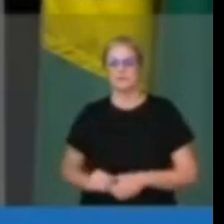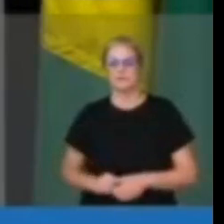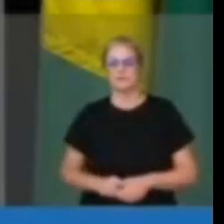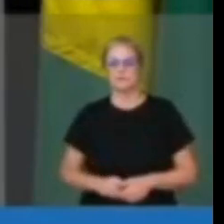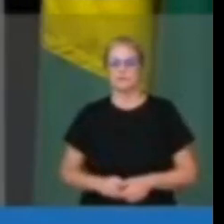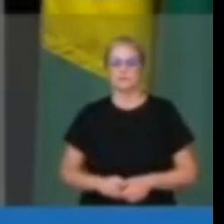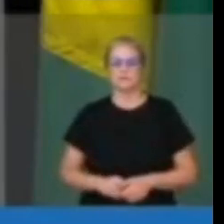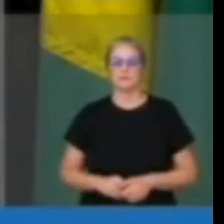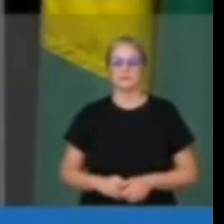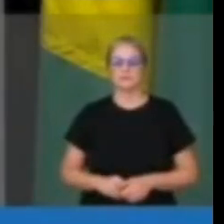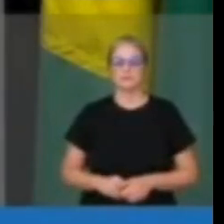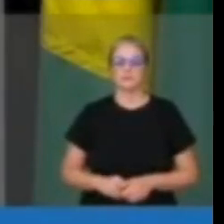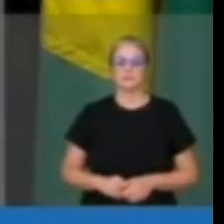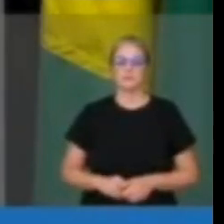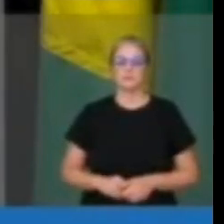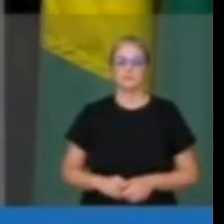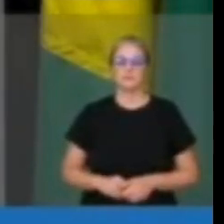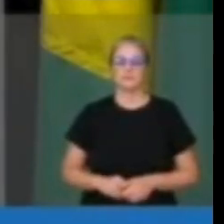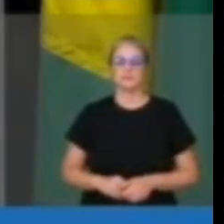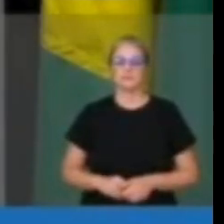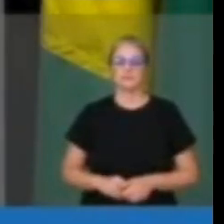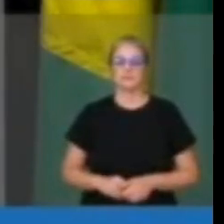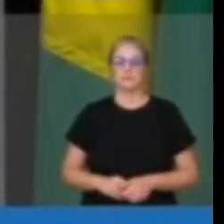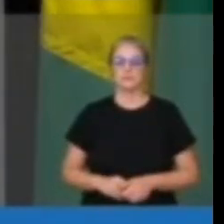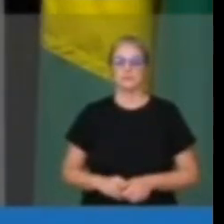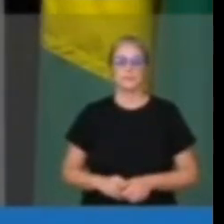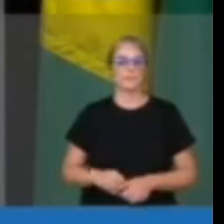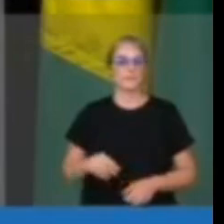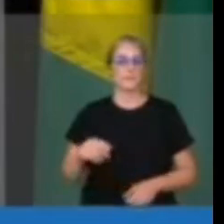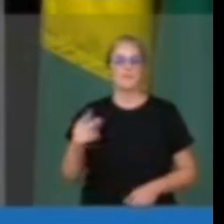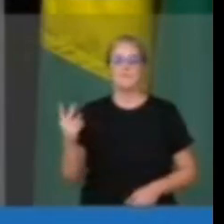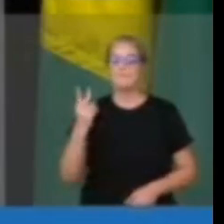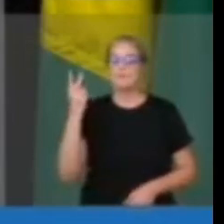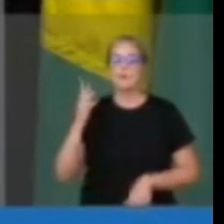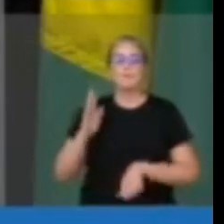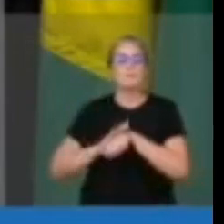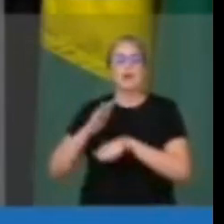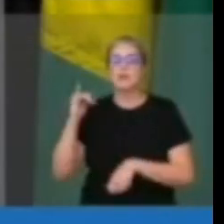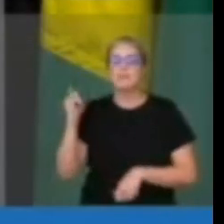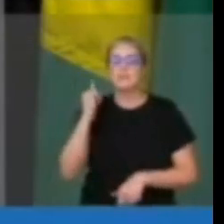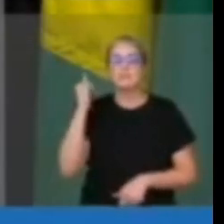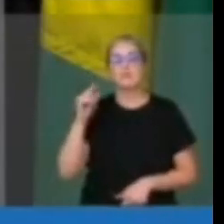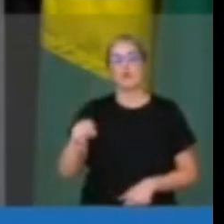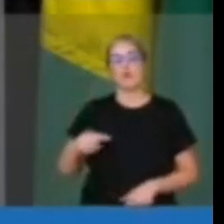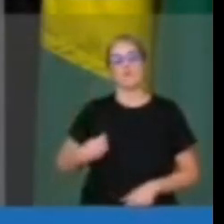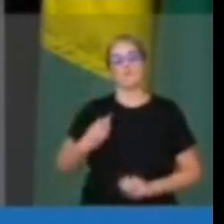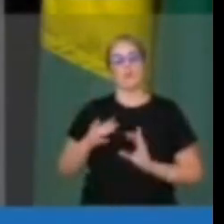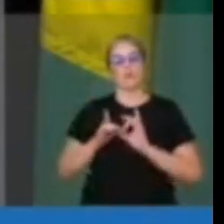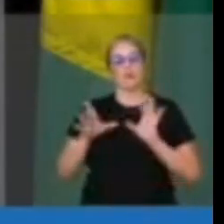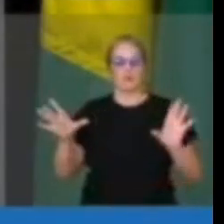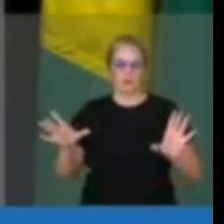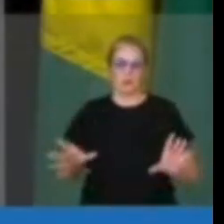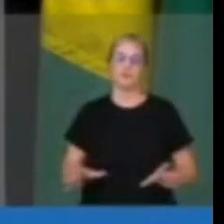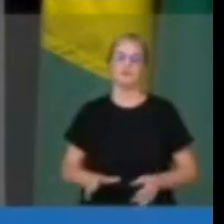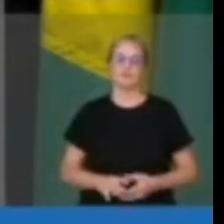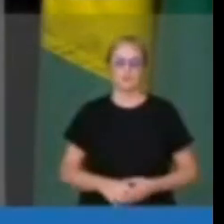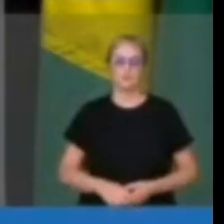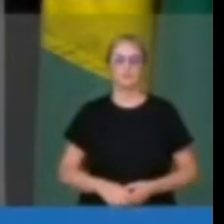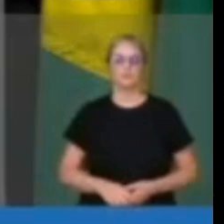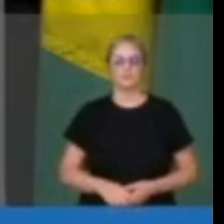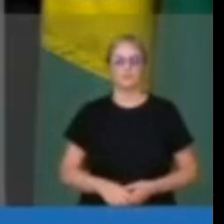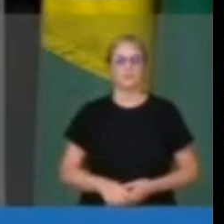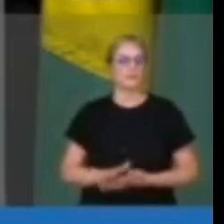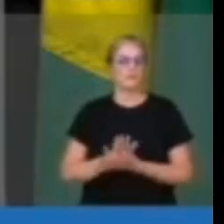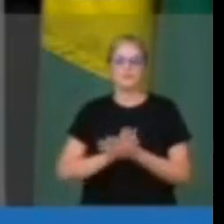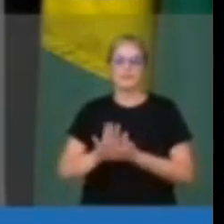Que tenhamos em mente que não há nada mais valioso do que a nossa liberdade. E que sigamos esse exemplo,